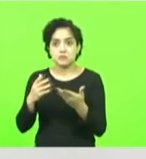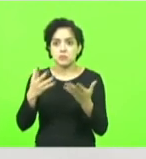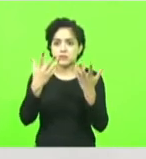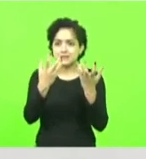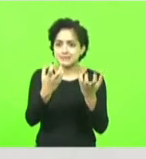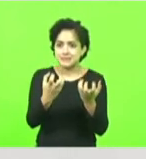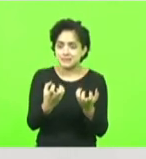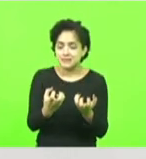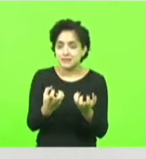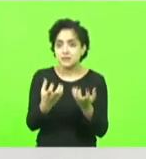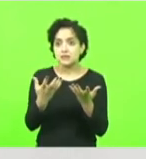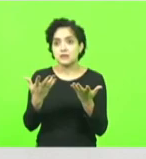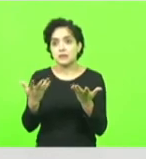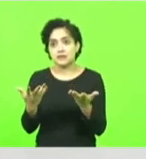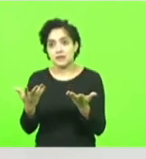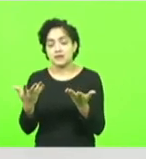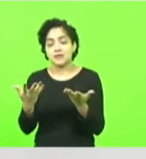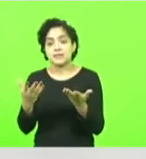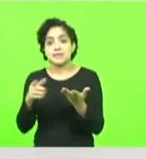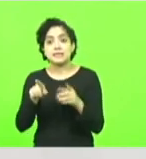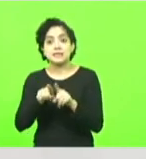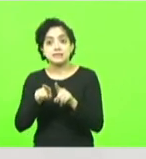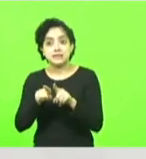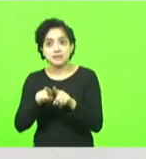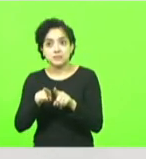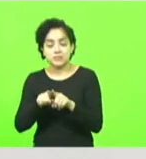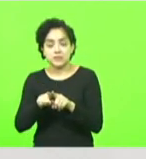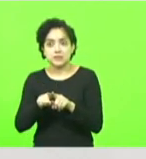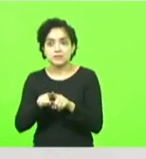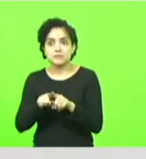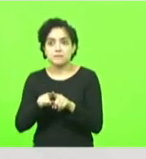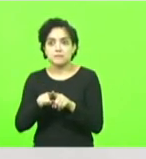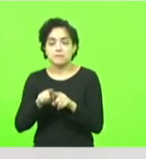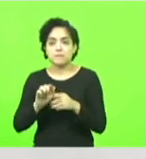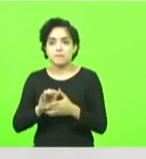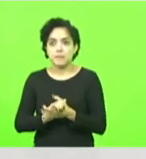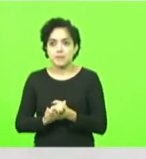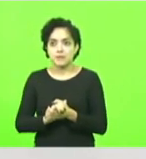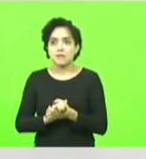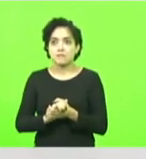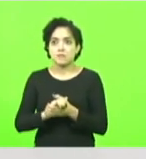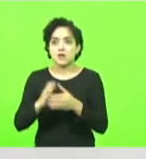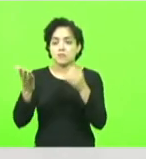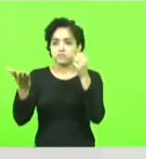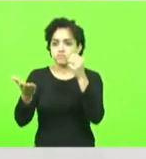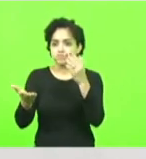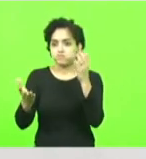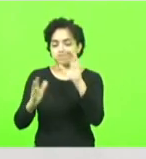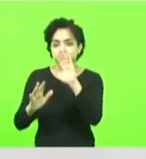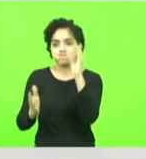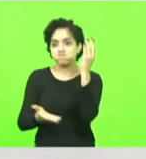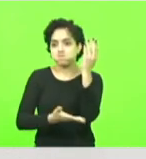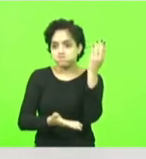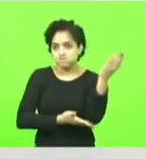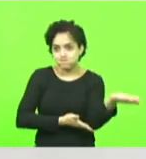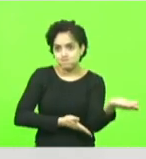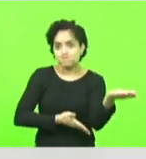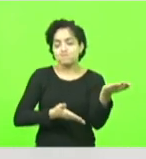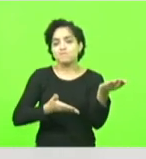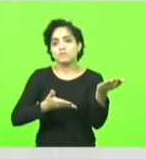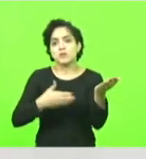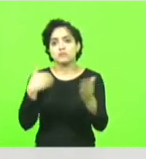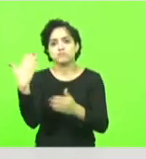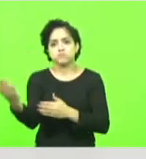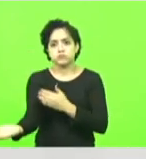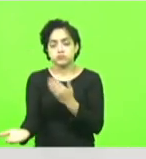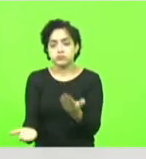estiagens, inclusive o desmatamento da Amazônia, o que interfere